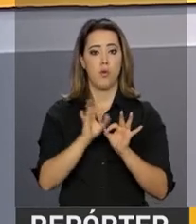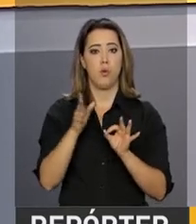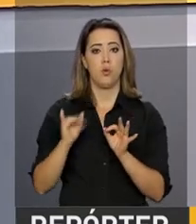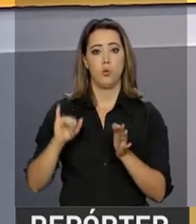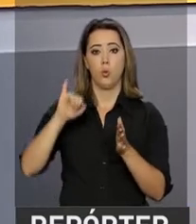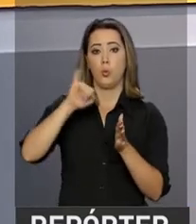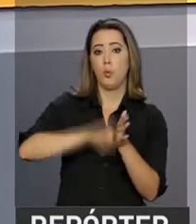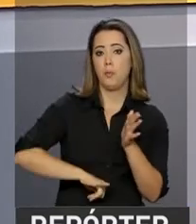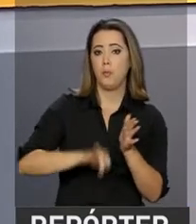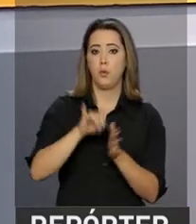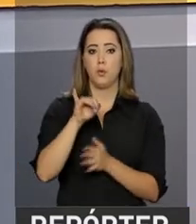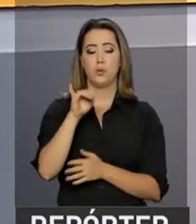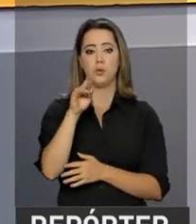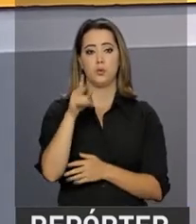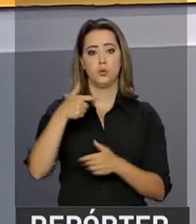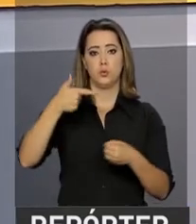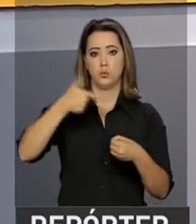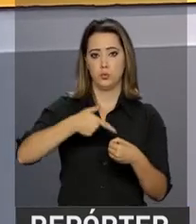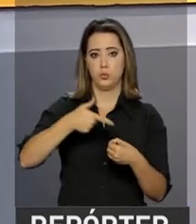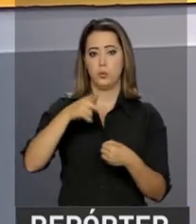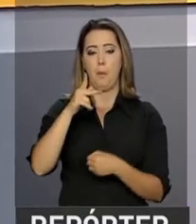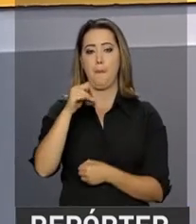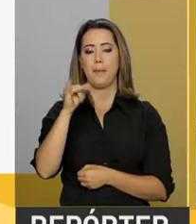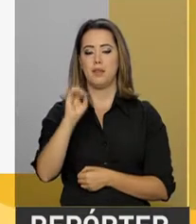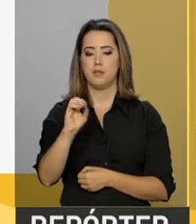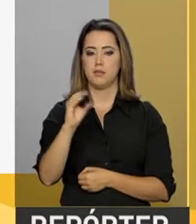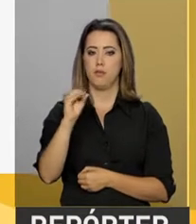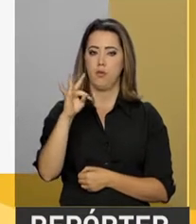os combustíveis daqui a dois meses